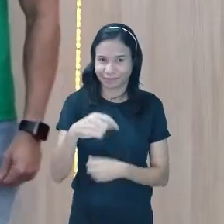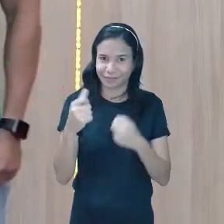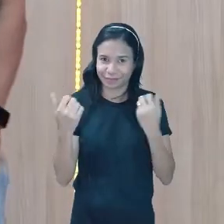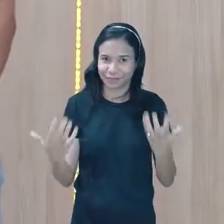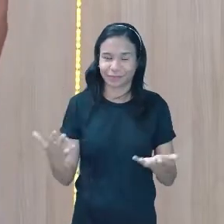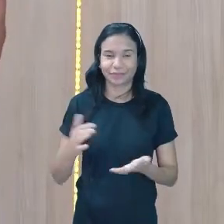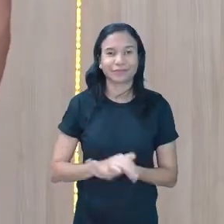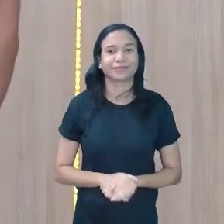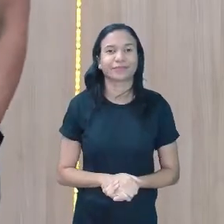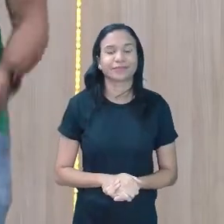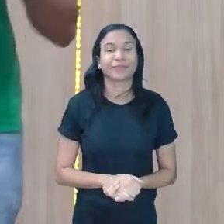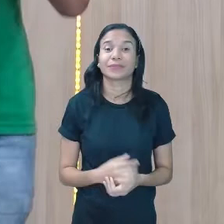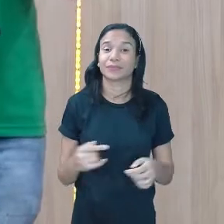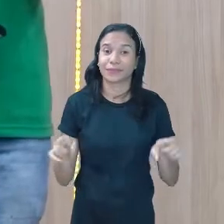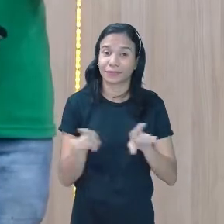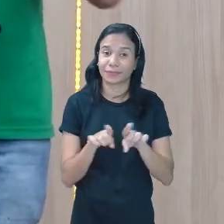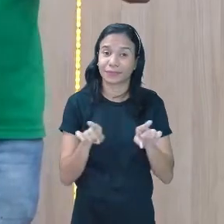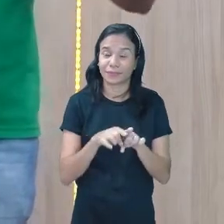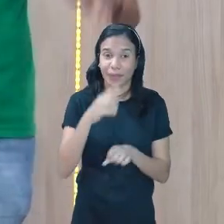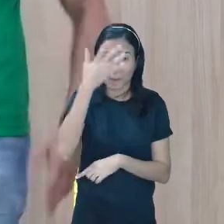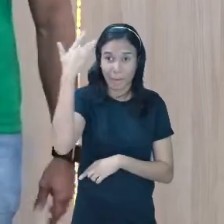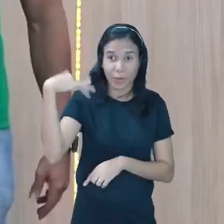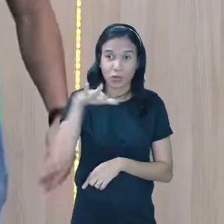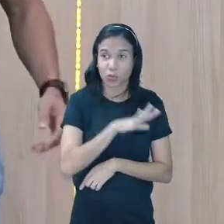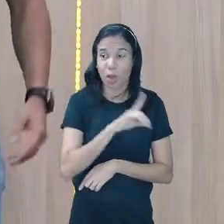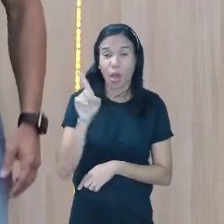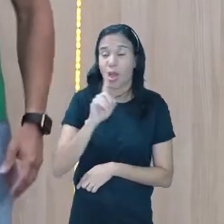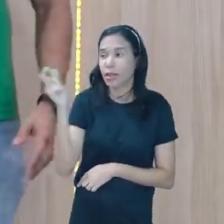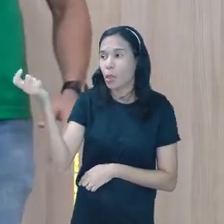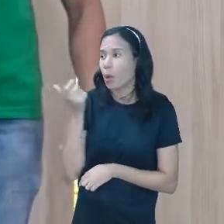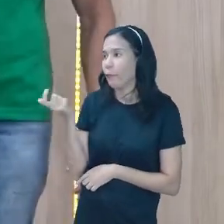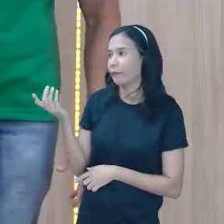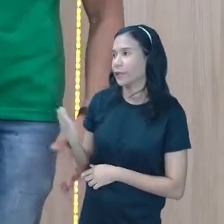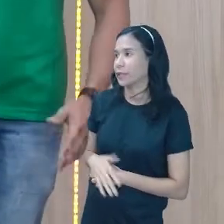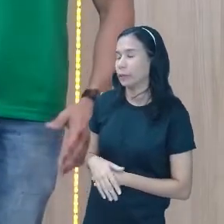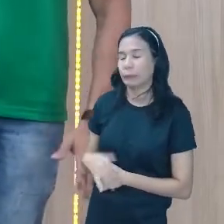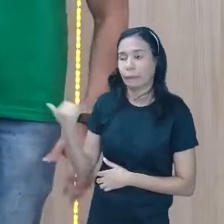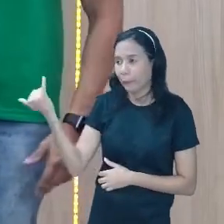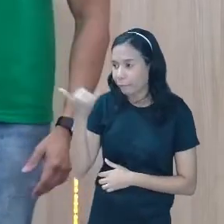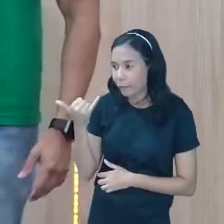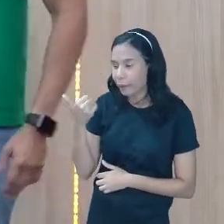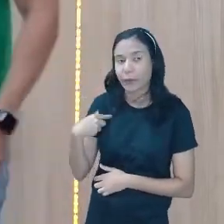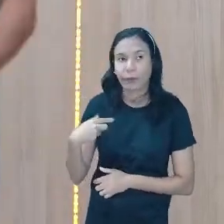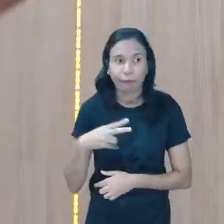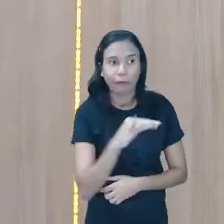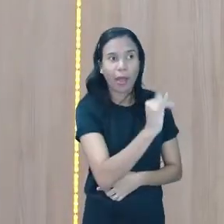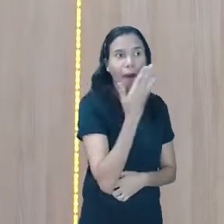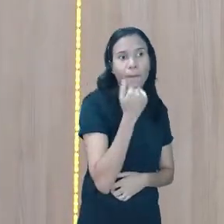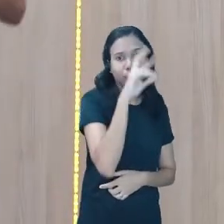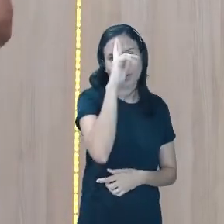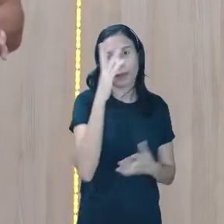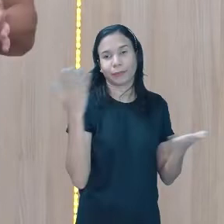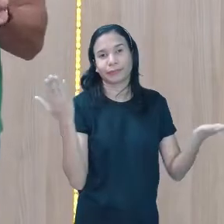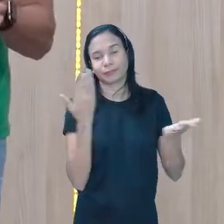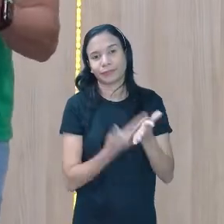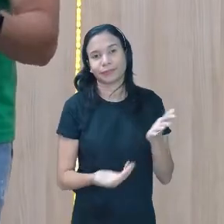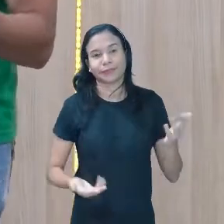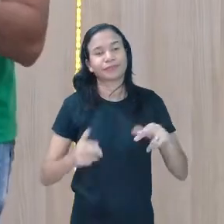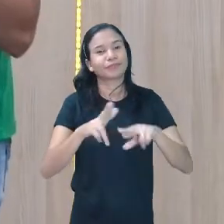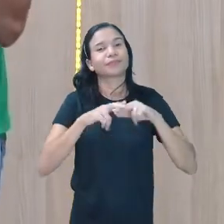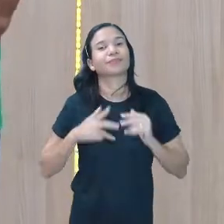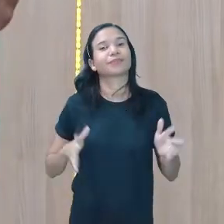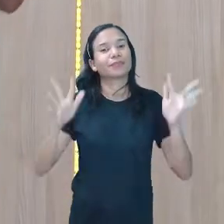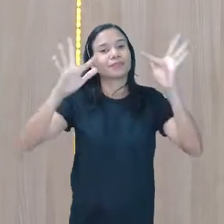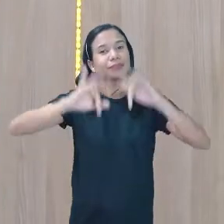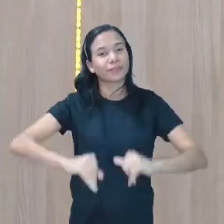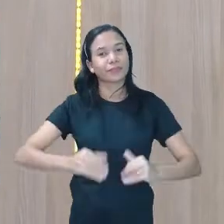verdade, né? Inclusive o pessoal que não avisa, né, professora? É verdade. Que vai, aí o bicho pega. Para finalizar a nossa aula,